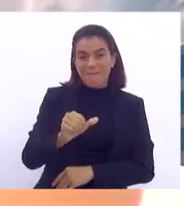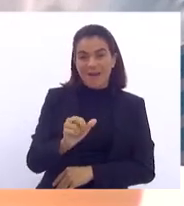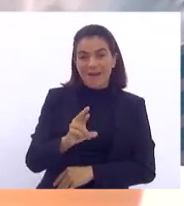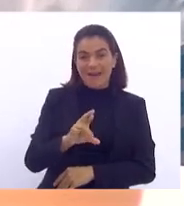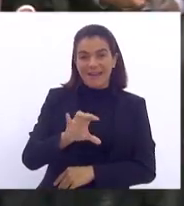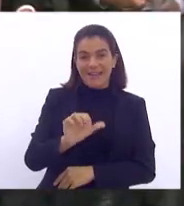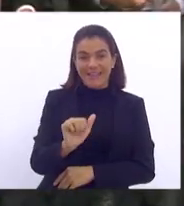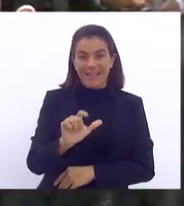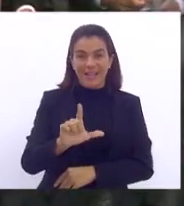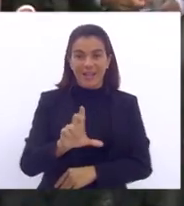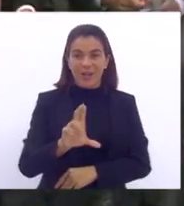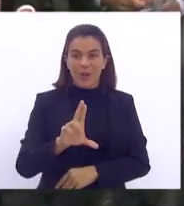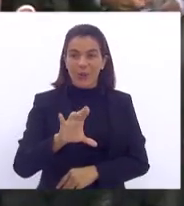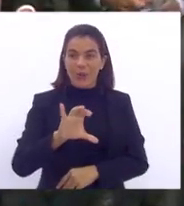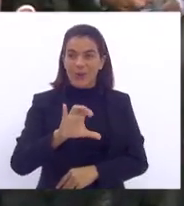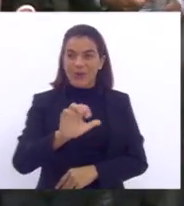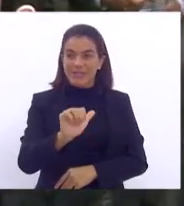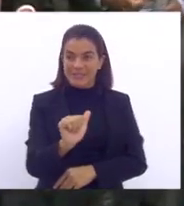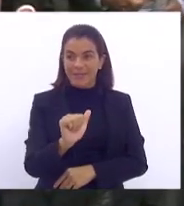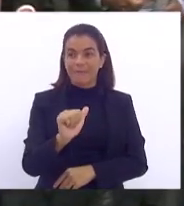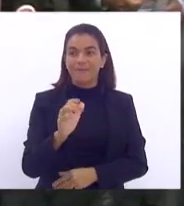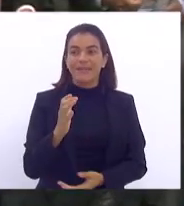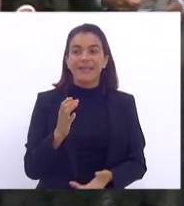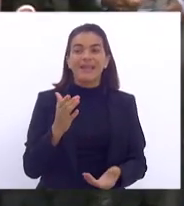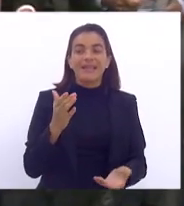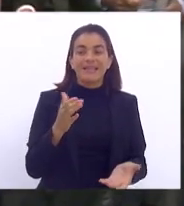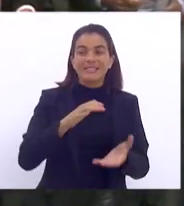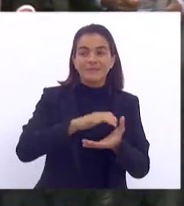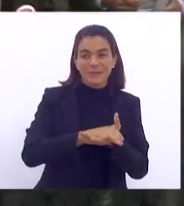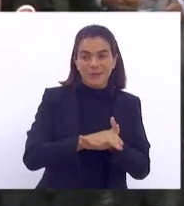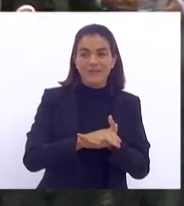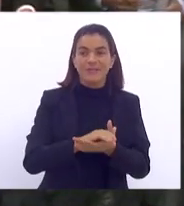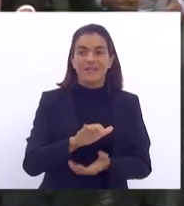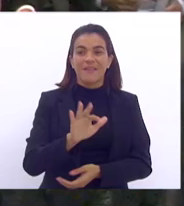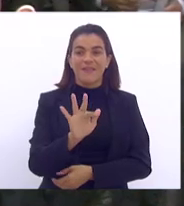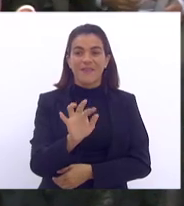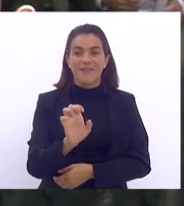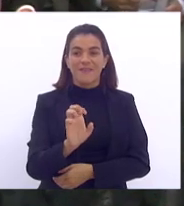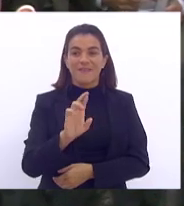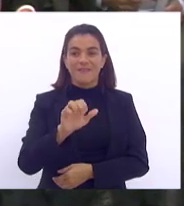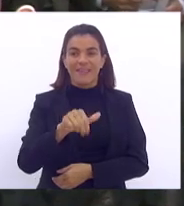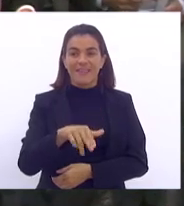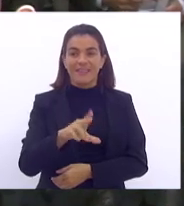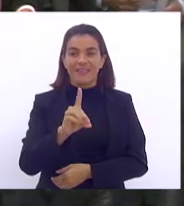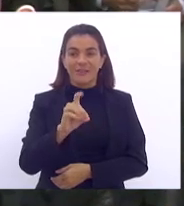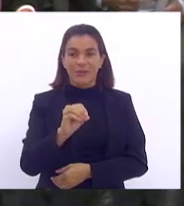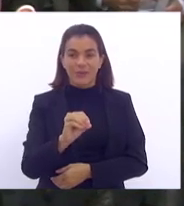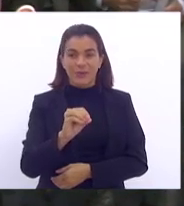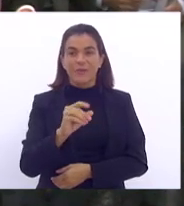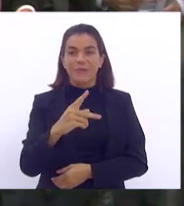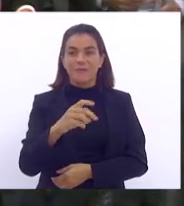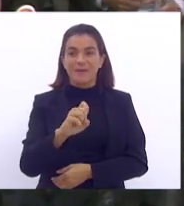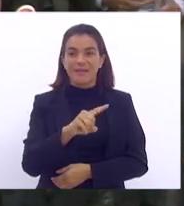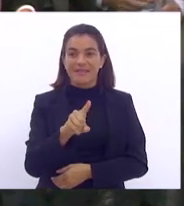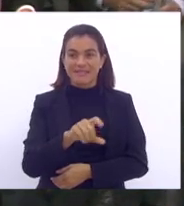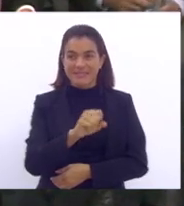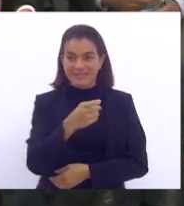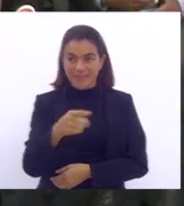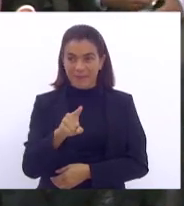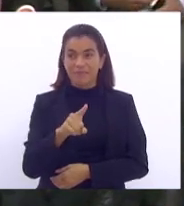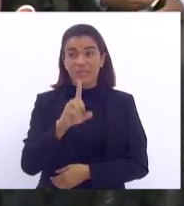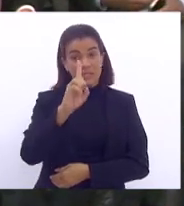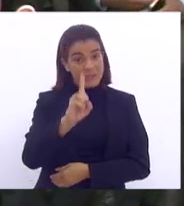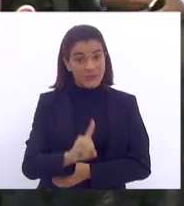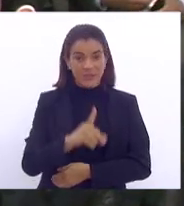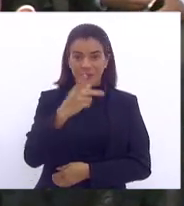nosso querido amigo luí Fernando Pezão pessoa que tá aqui também conosco como diretora da casa sempre muito